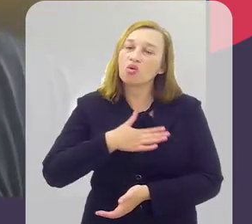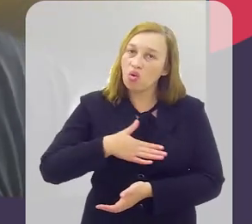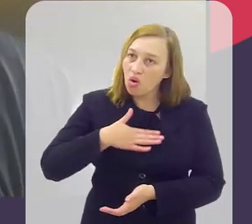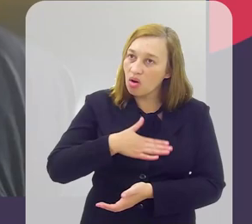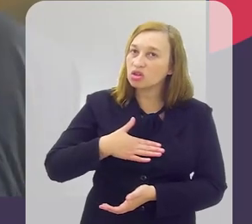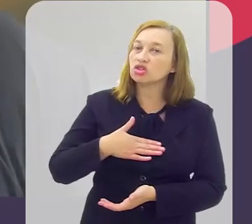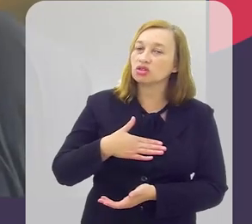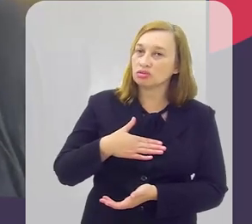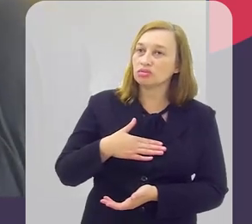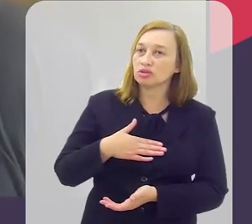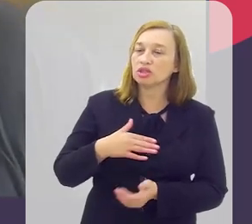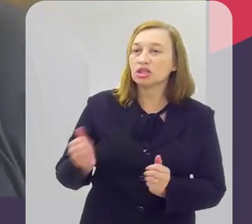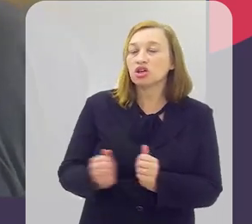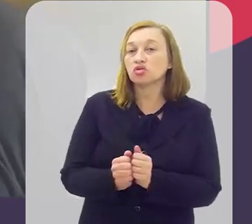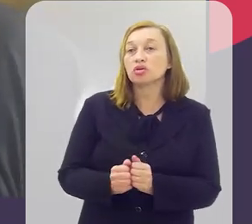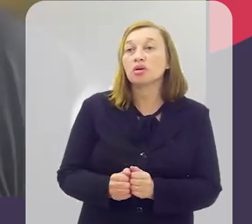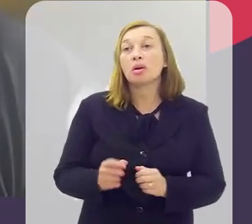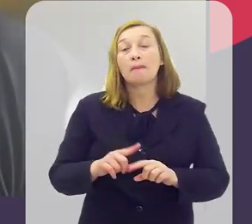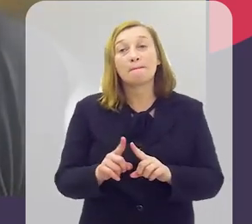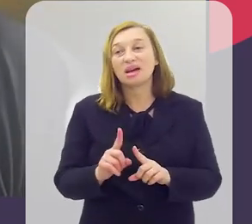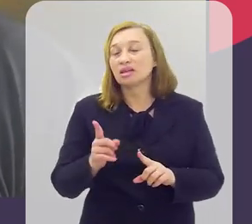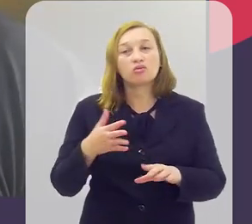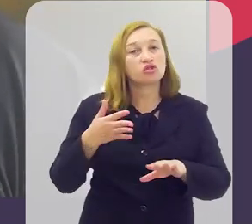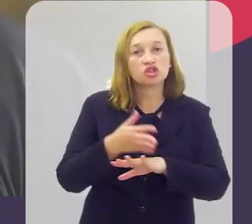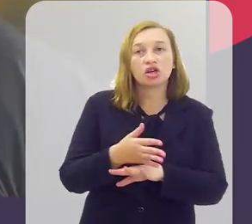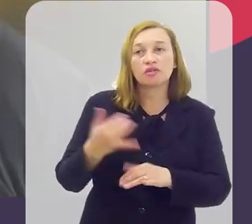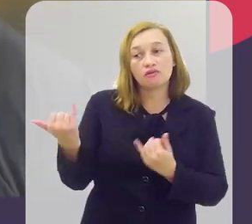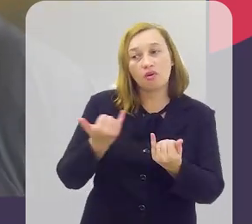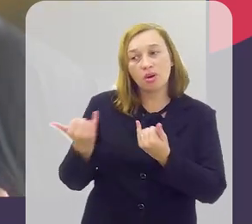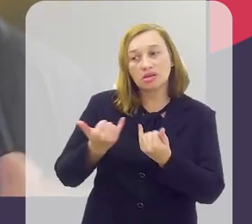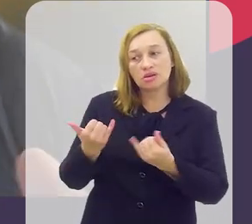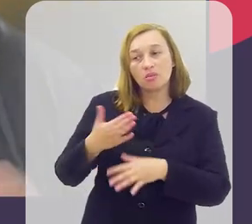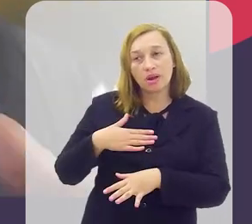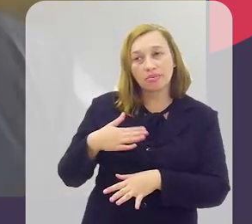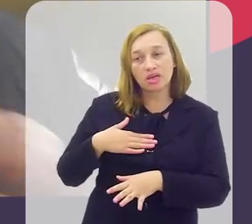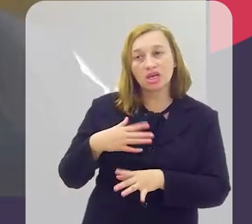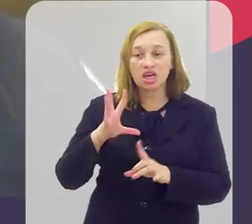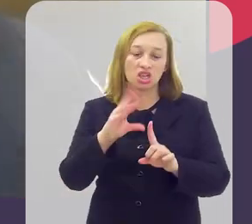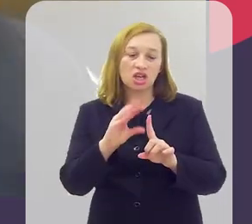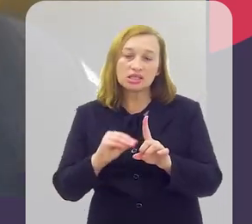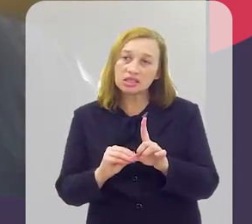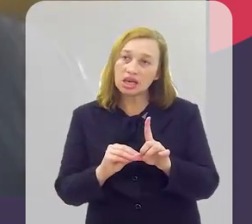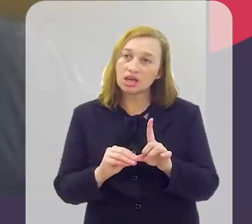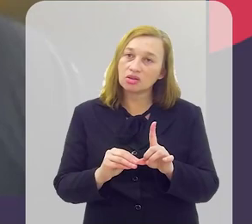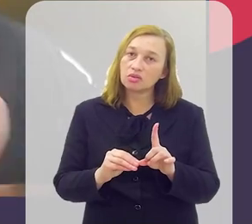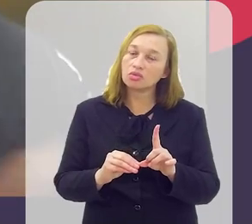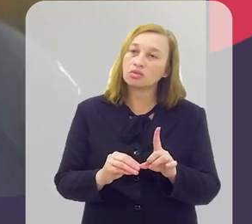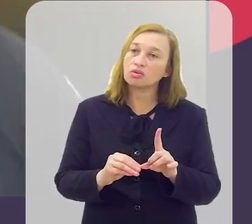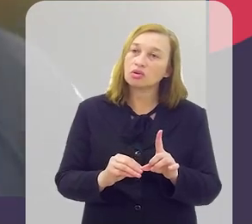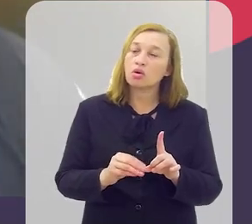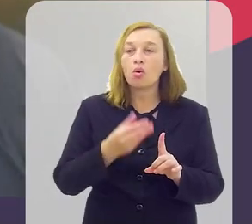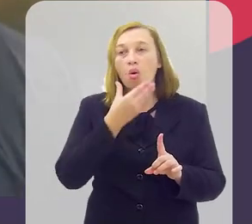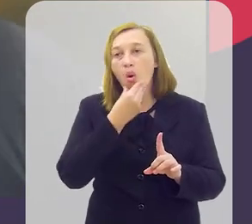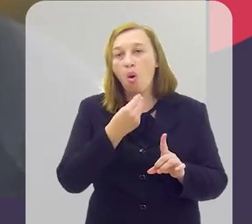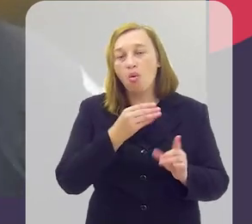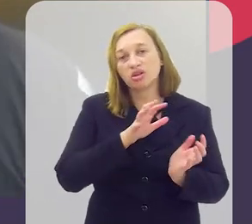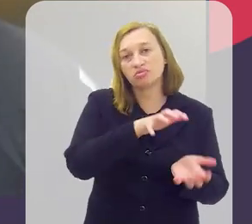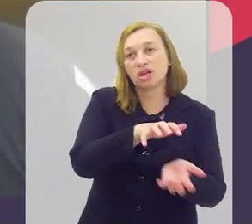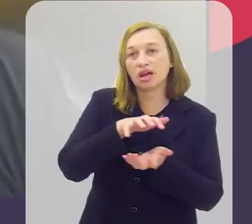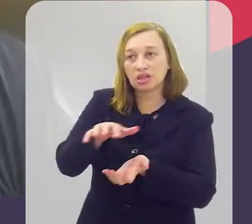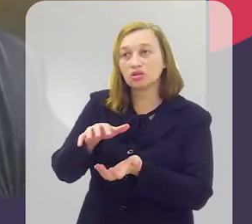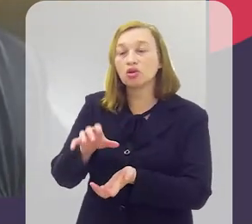meio dos entregadores. Ou pelo menos não chega até mim a relação de assédio entre os entregadores. É